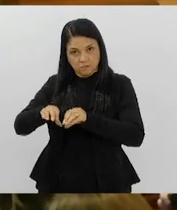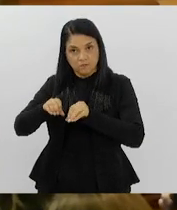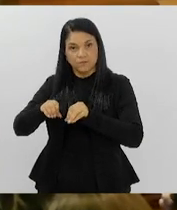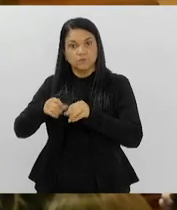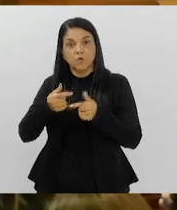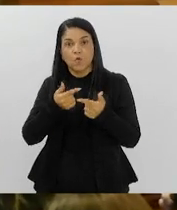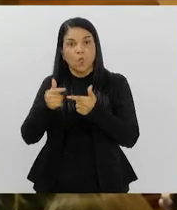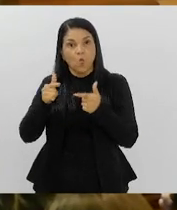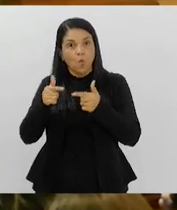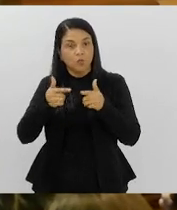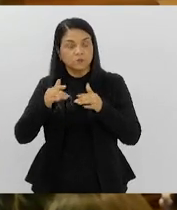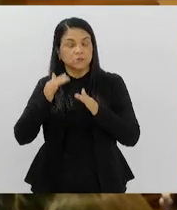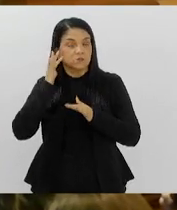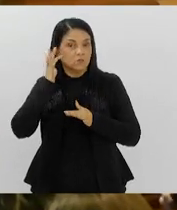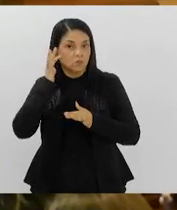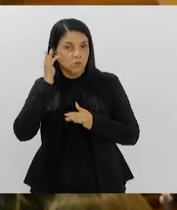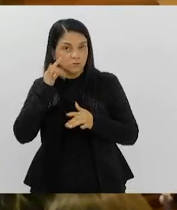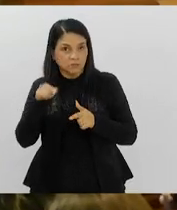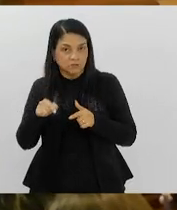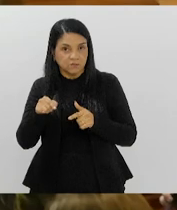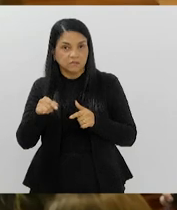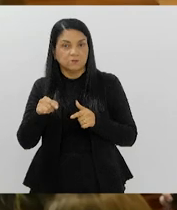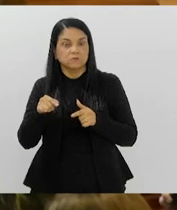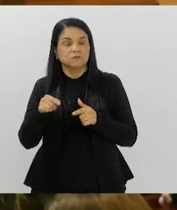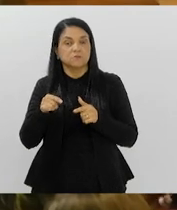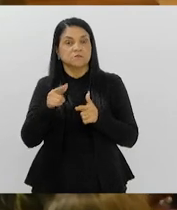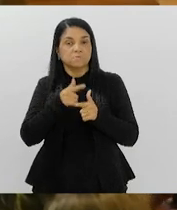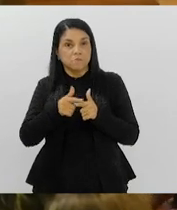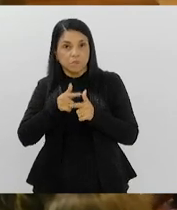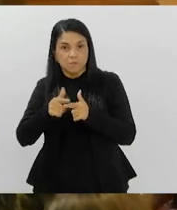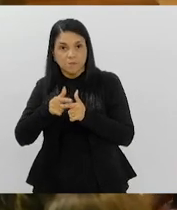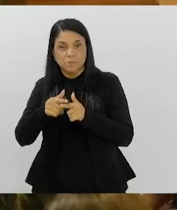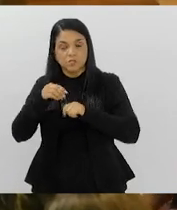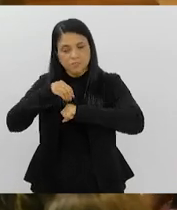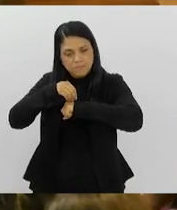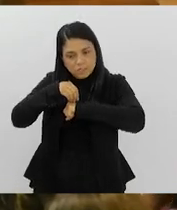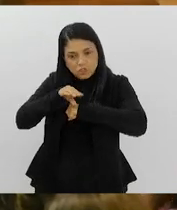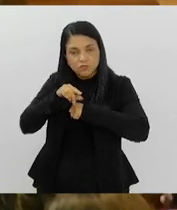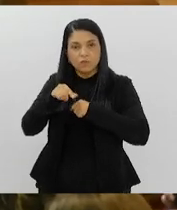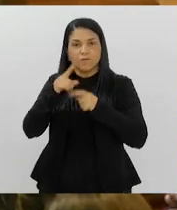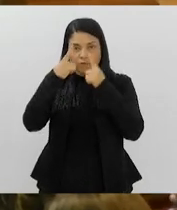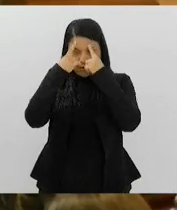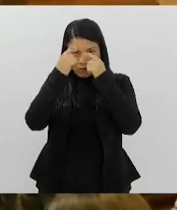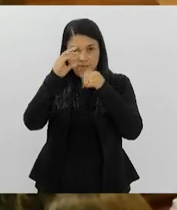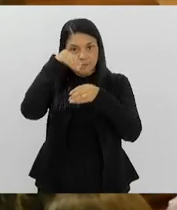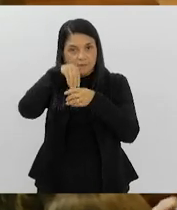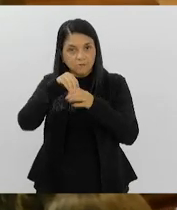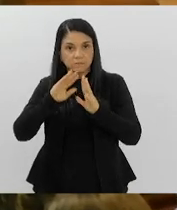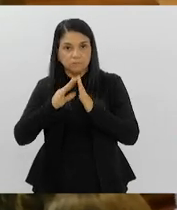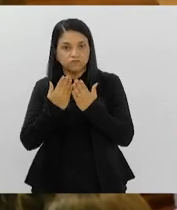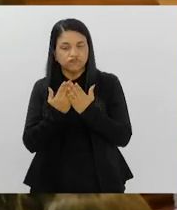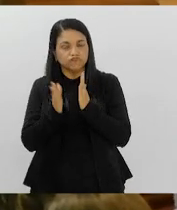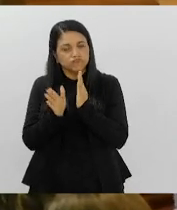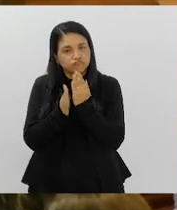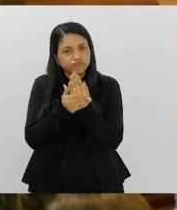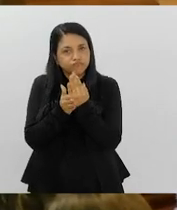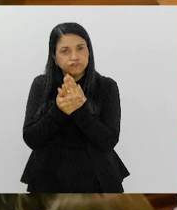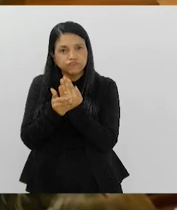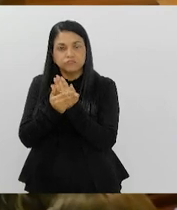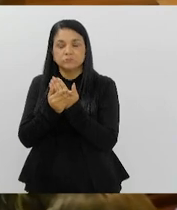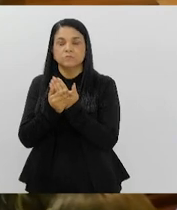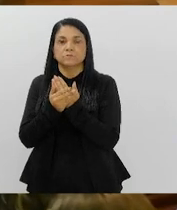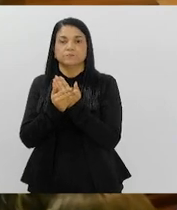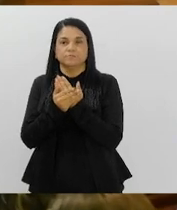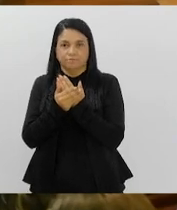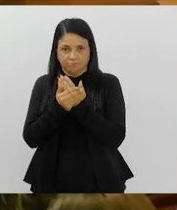outras questões que indicam uma violência escolar e que podem estar até ocultas debaixo dessas ideologias.